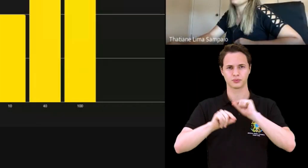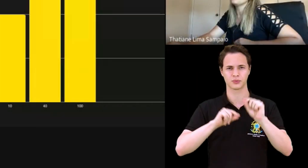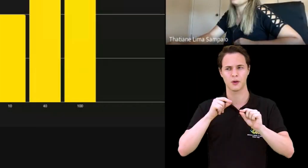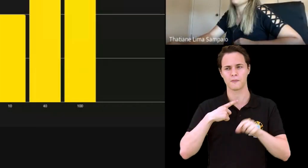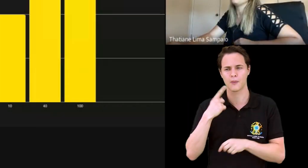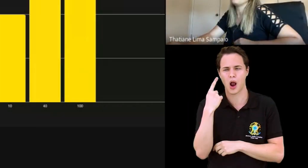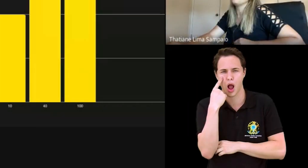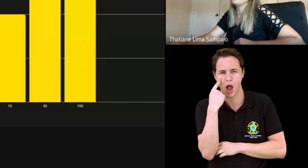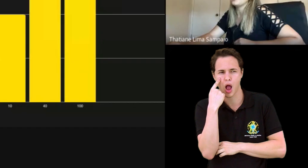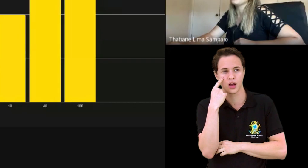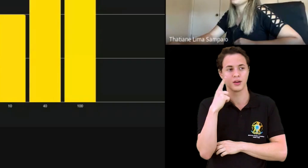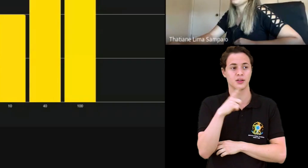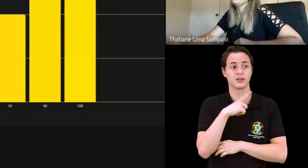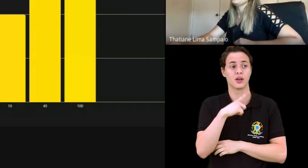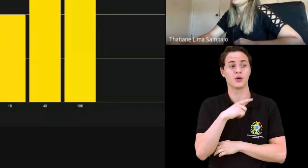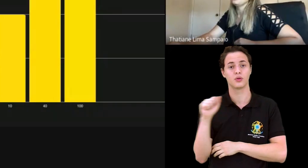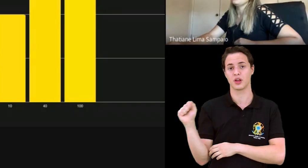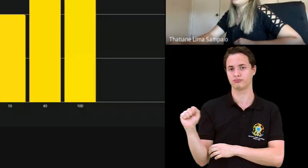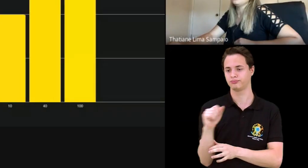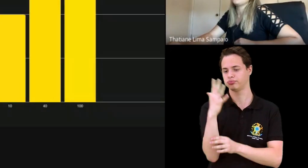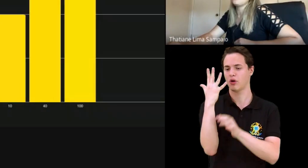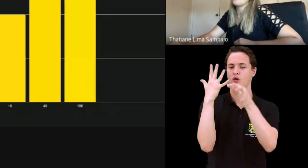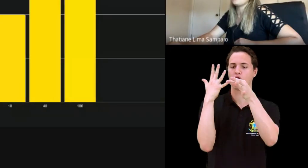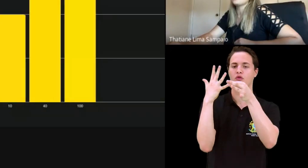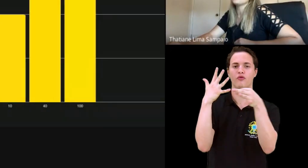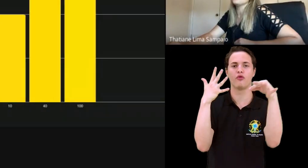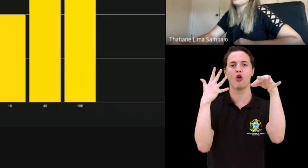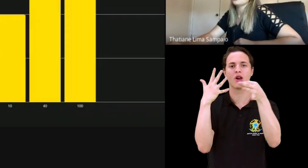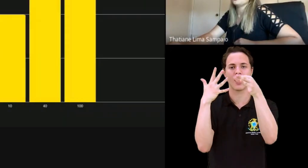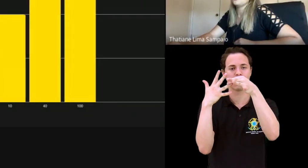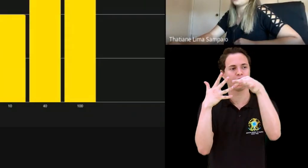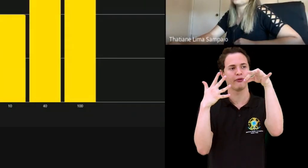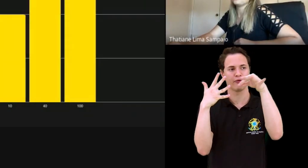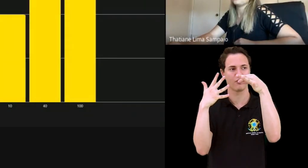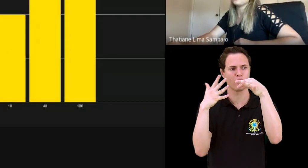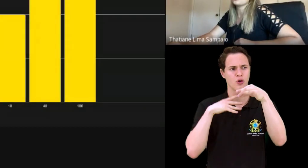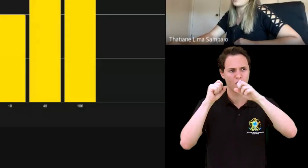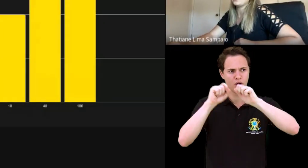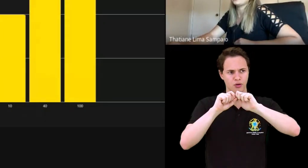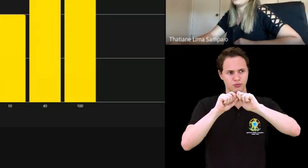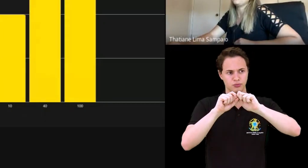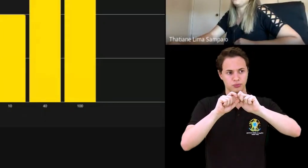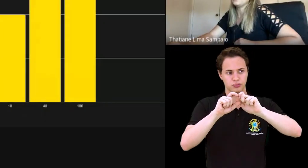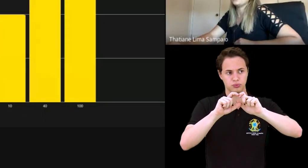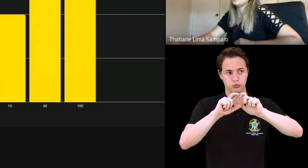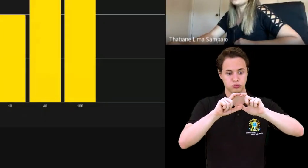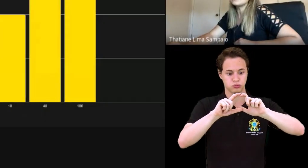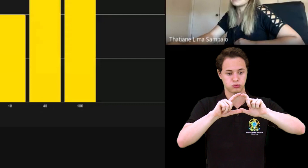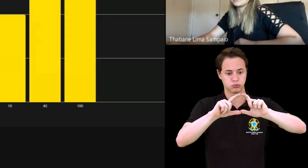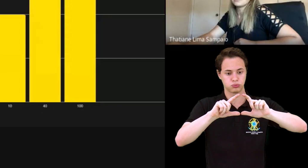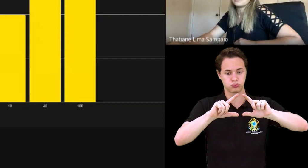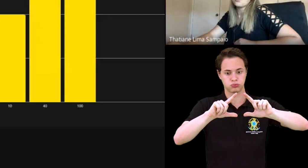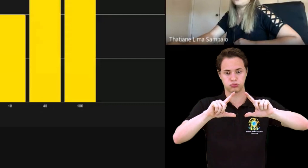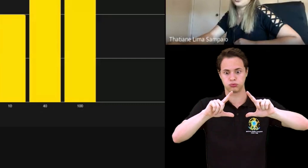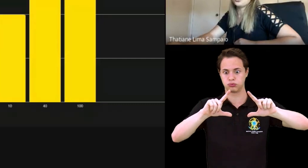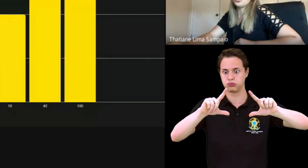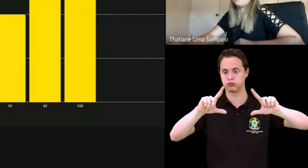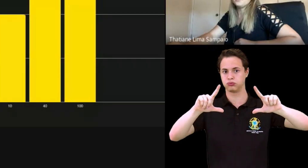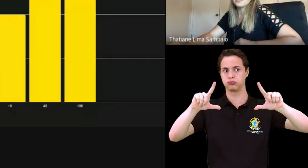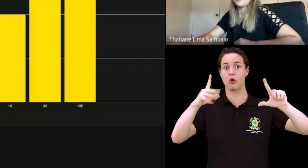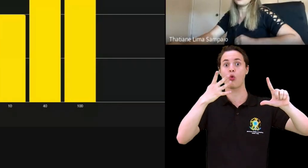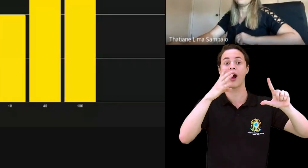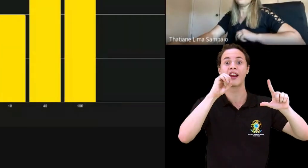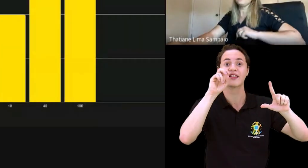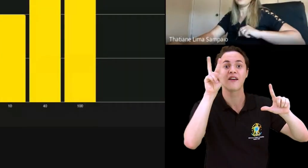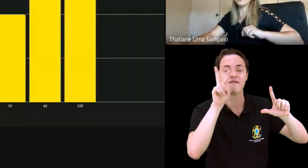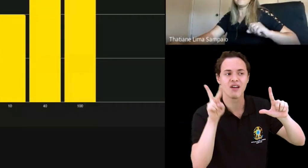estão vendo uma folhagem em que, com aumento de 4 vezes 10, 40 vezes, objetiva